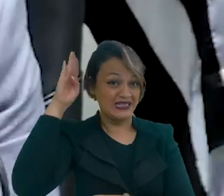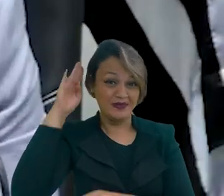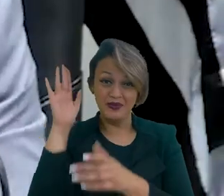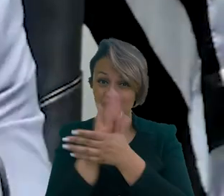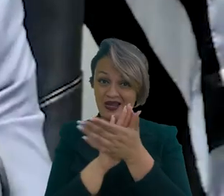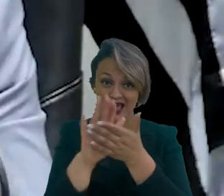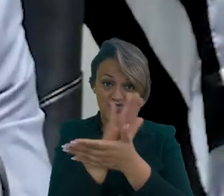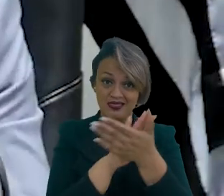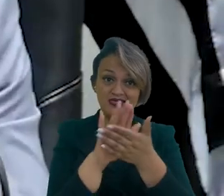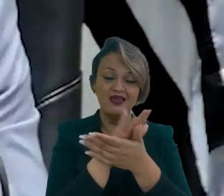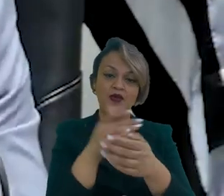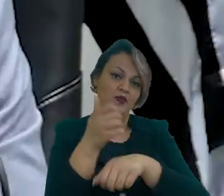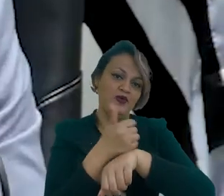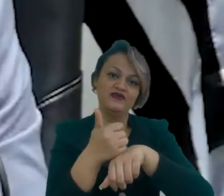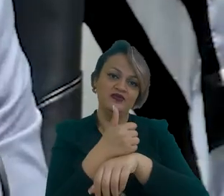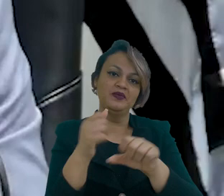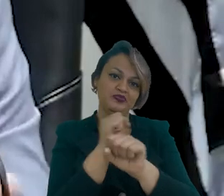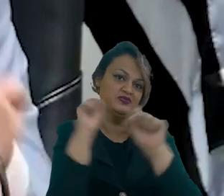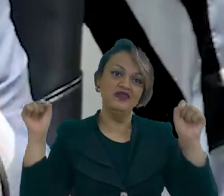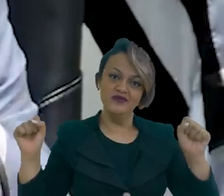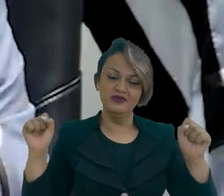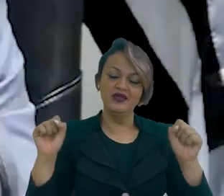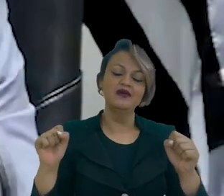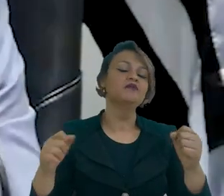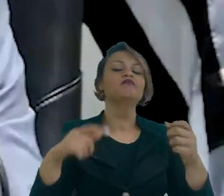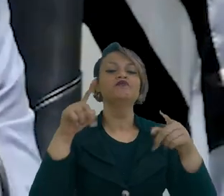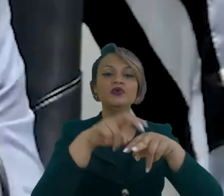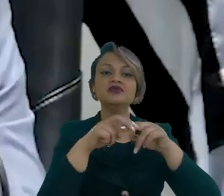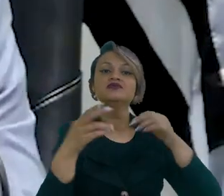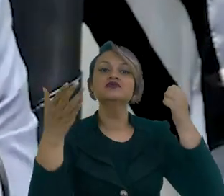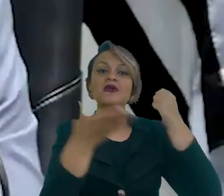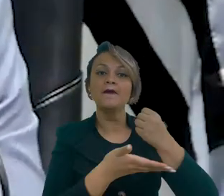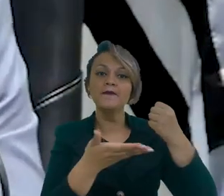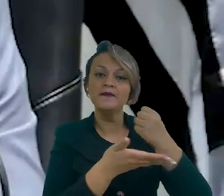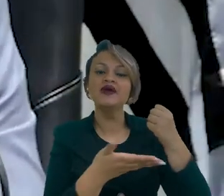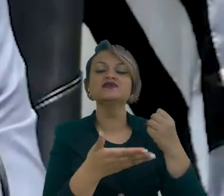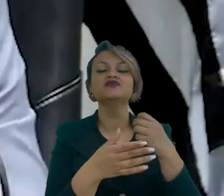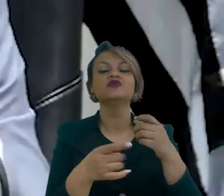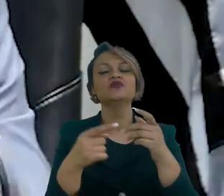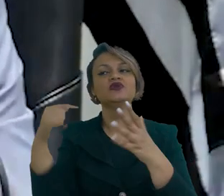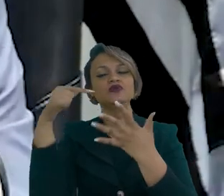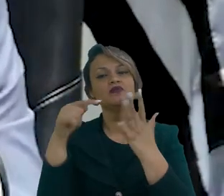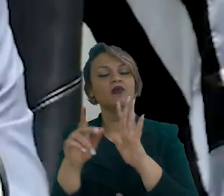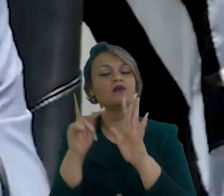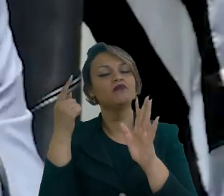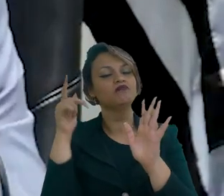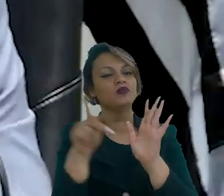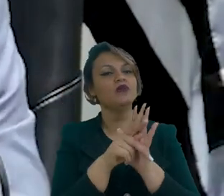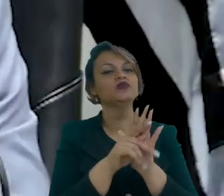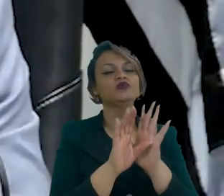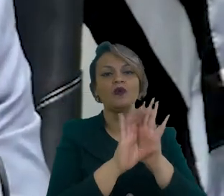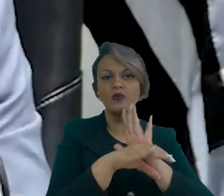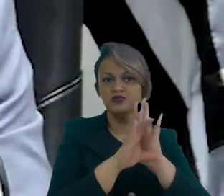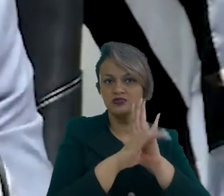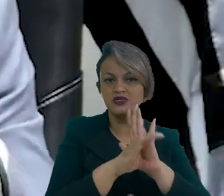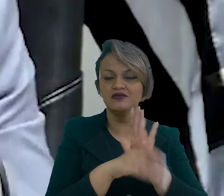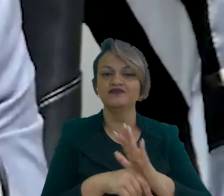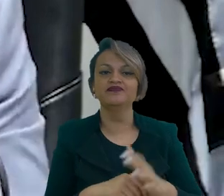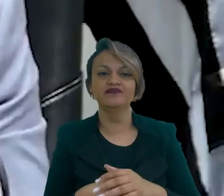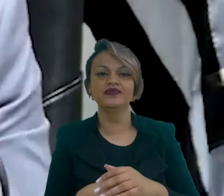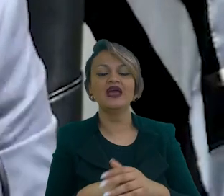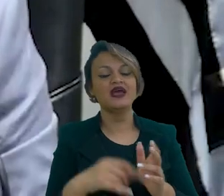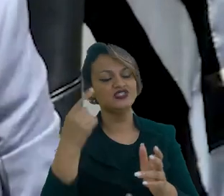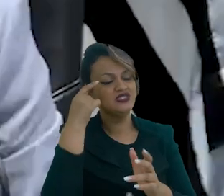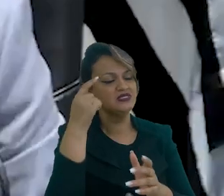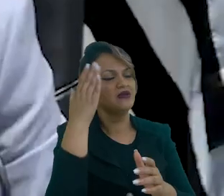não fosse por essa organização não teríamos as categorias básicas e a força conceitual no